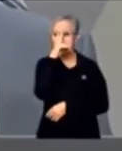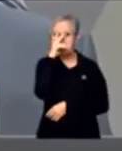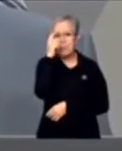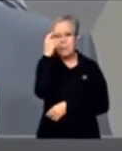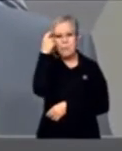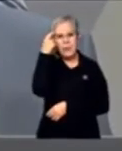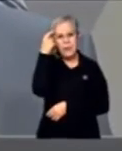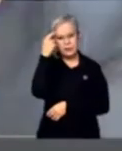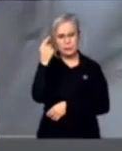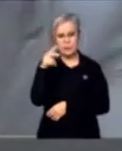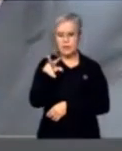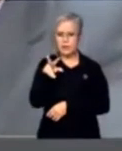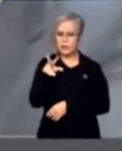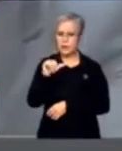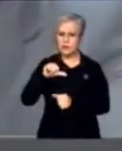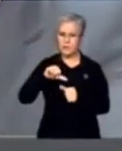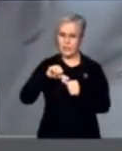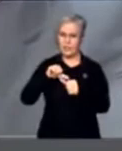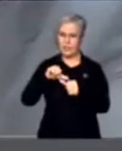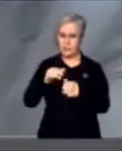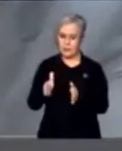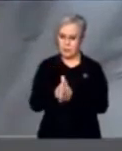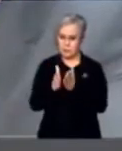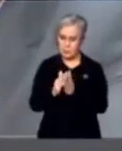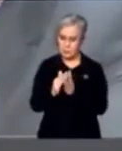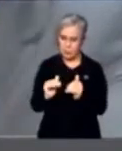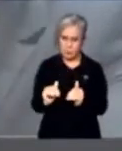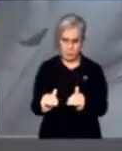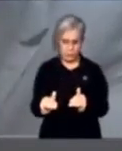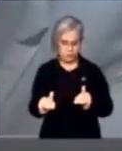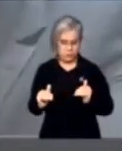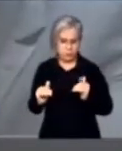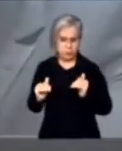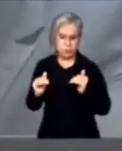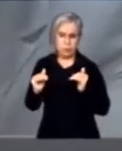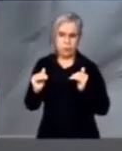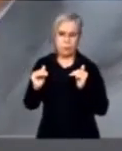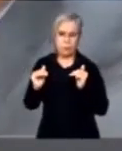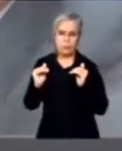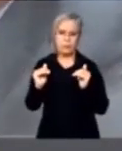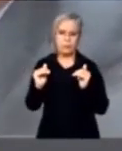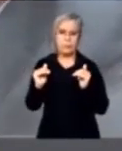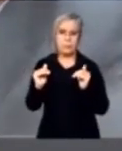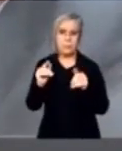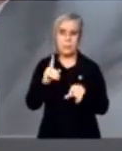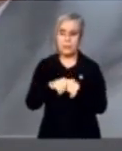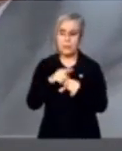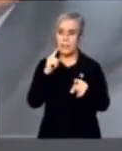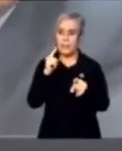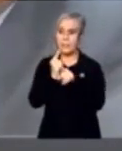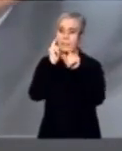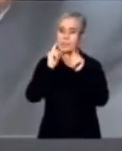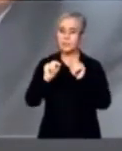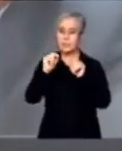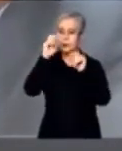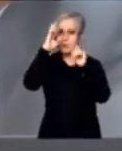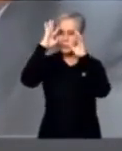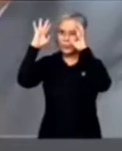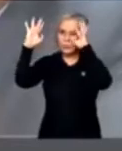de ser pobres e ingressaram na classe de pobres emergentes. De repente, o sonho